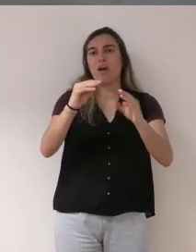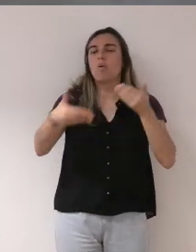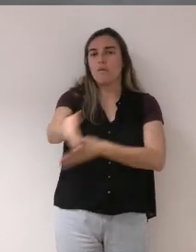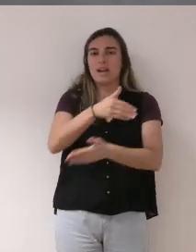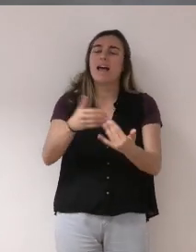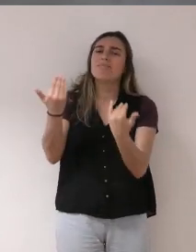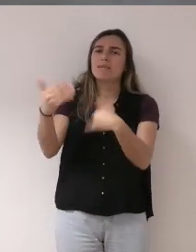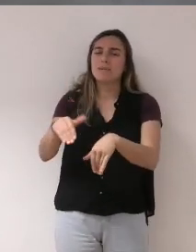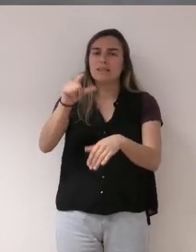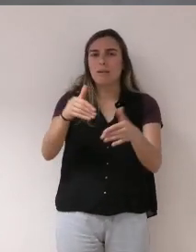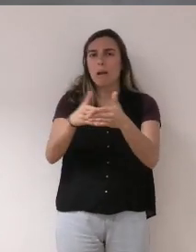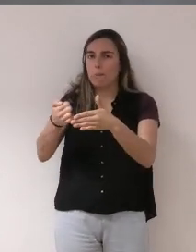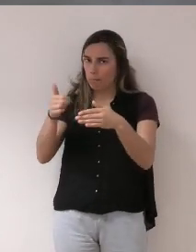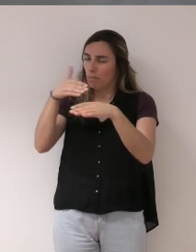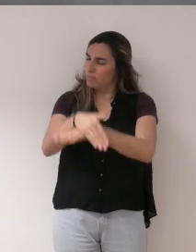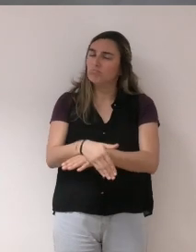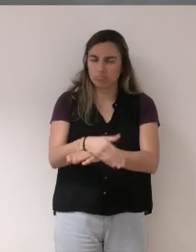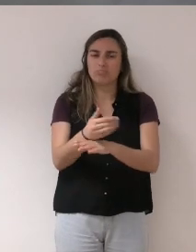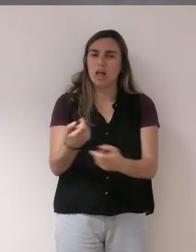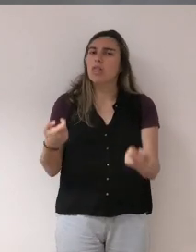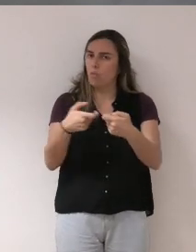e transgressões, não é?